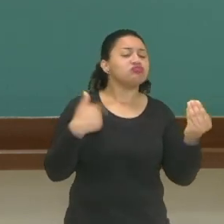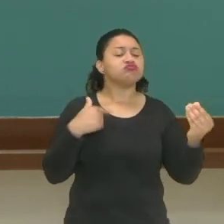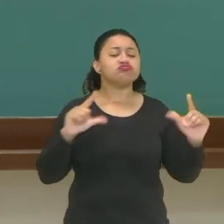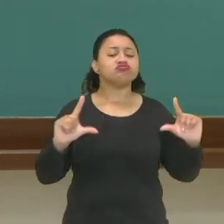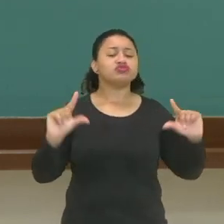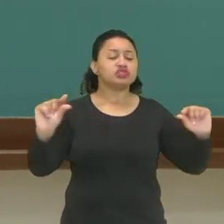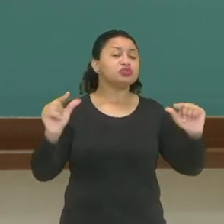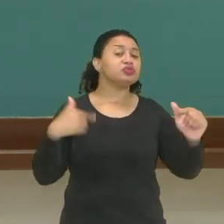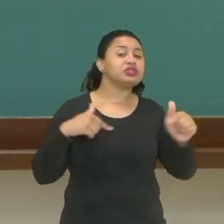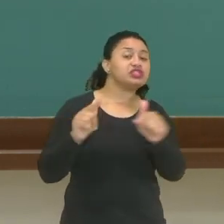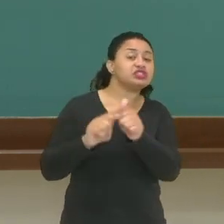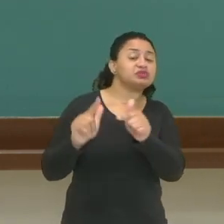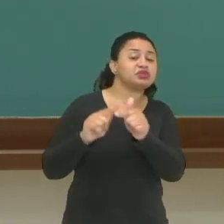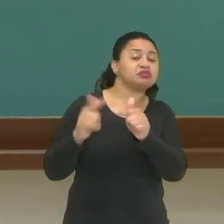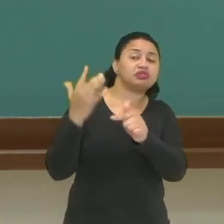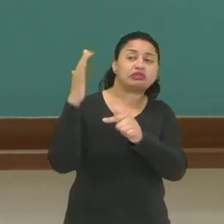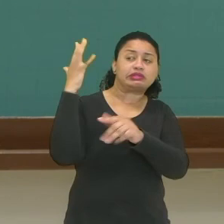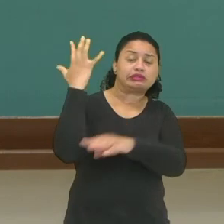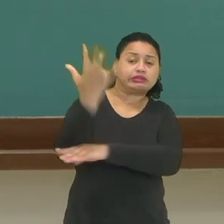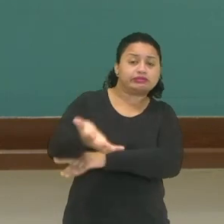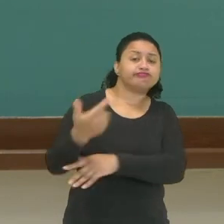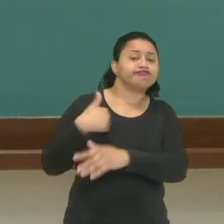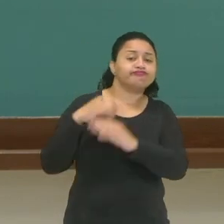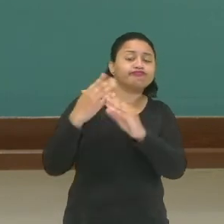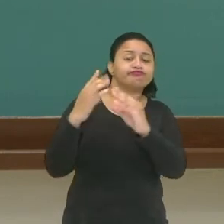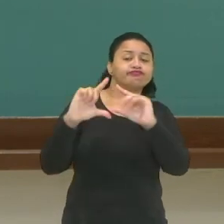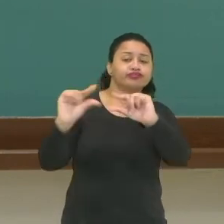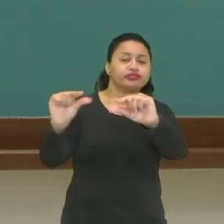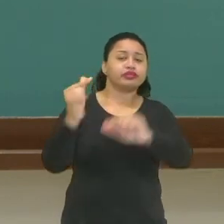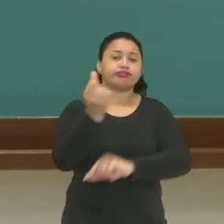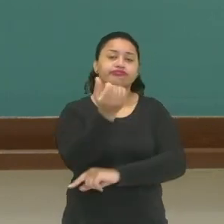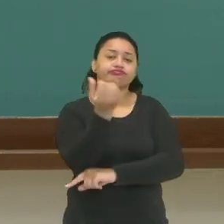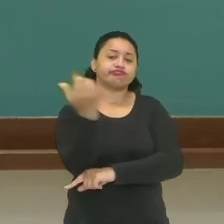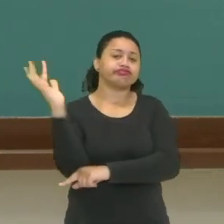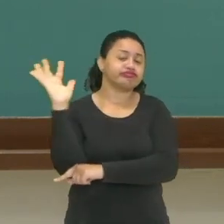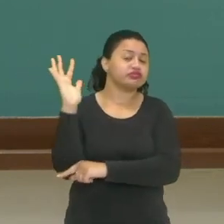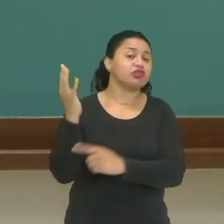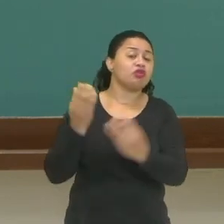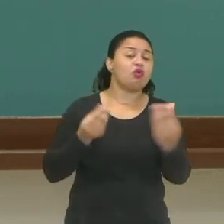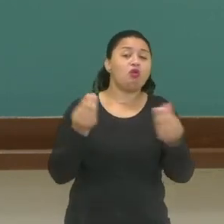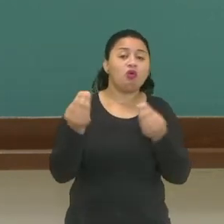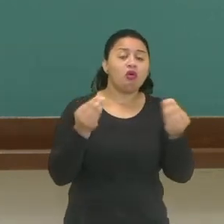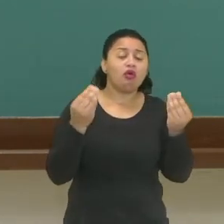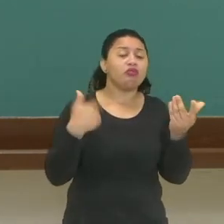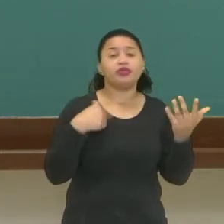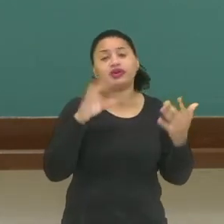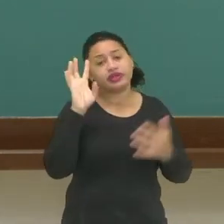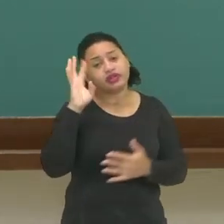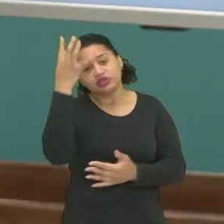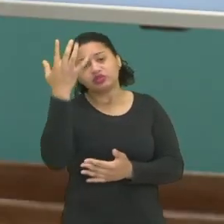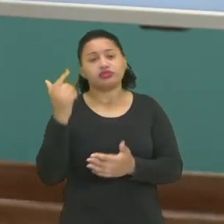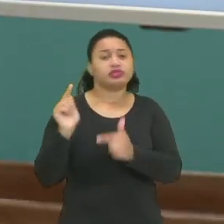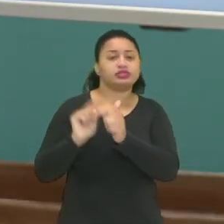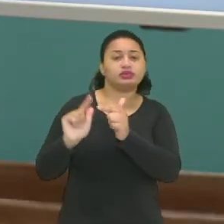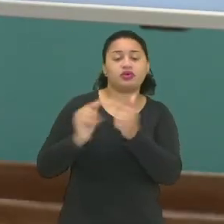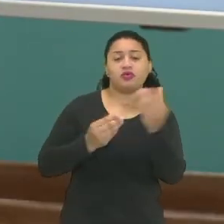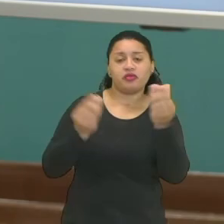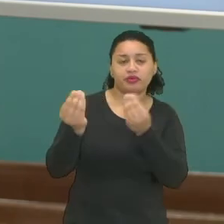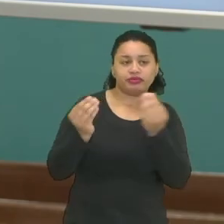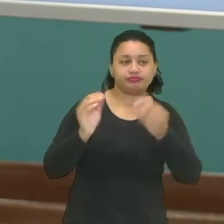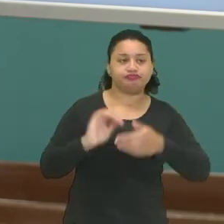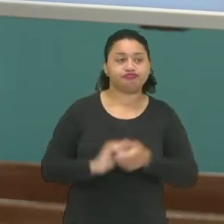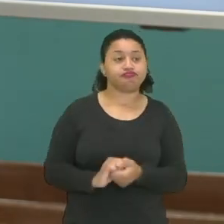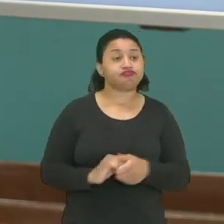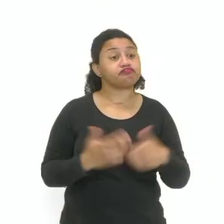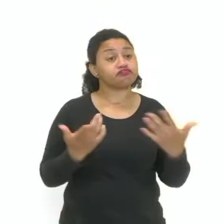isso daí, né? Como que são medidas aí que vêm ajudando a diminuir isso. Então vamos fazer uma comparação aqui então. Então nós esperamos que